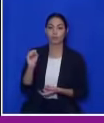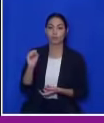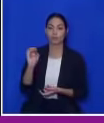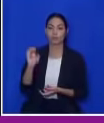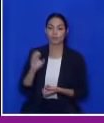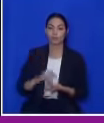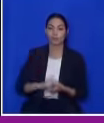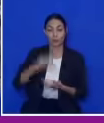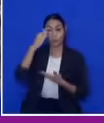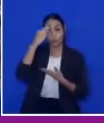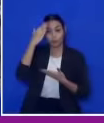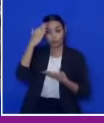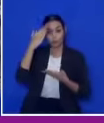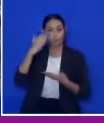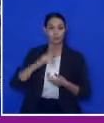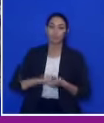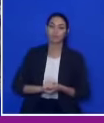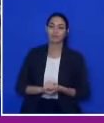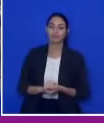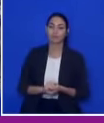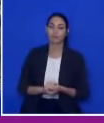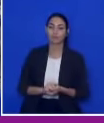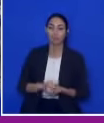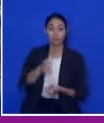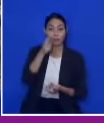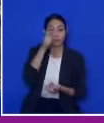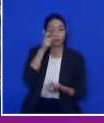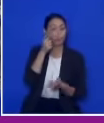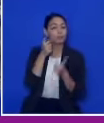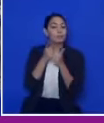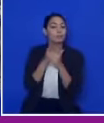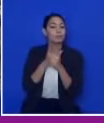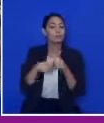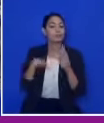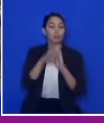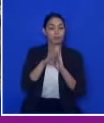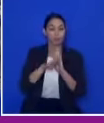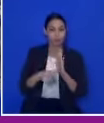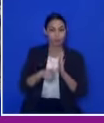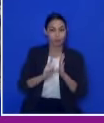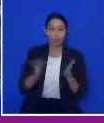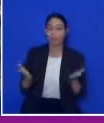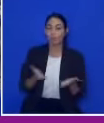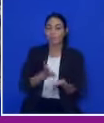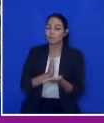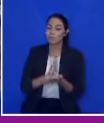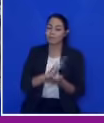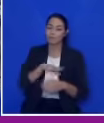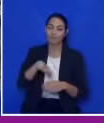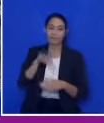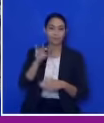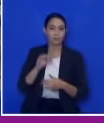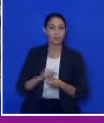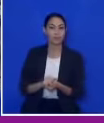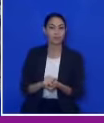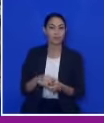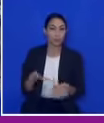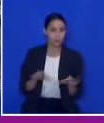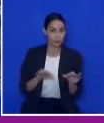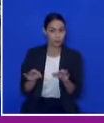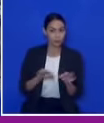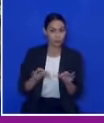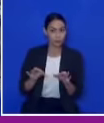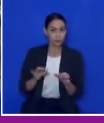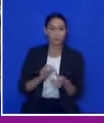pela presença. Eles já conferiram de perto os procedimentos prévios e agora também vão validar o nosso sorteio. Então está tudo